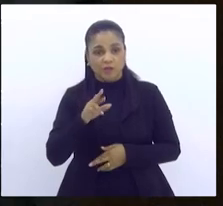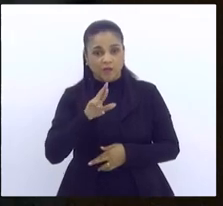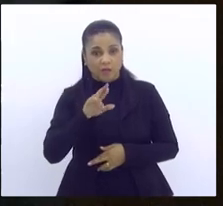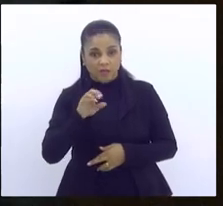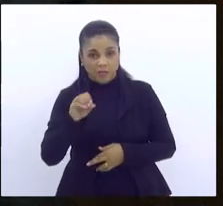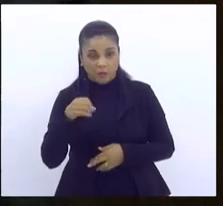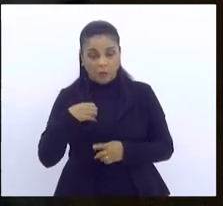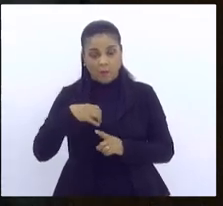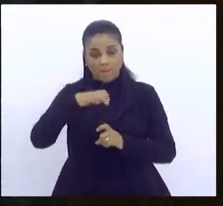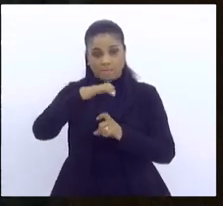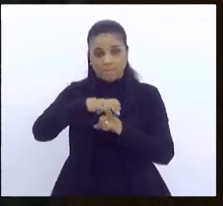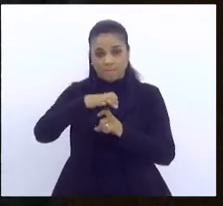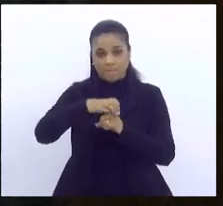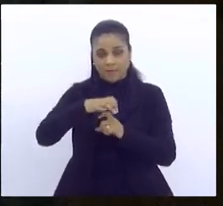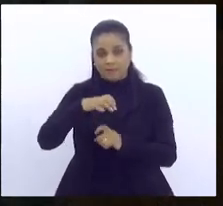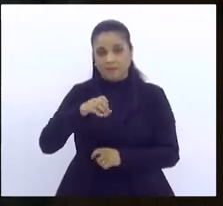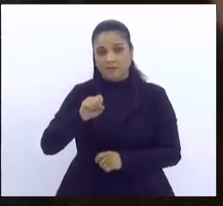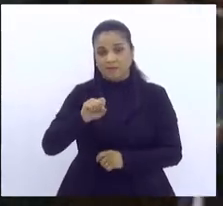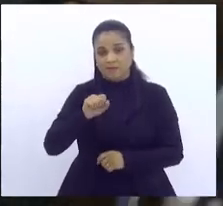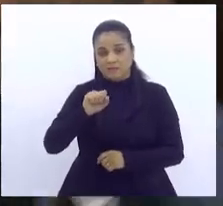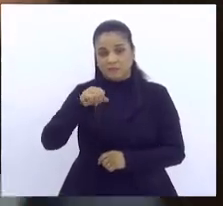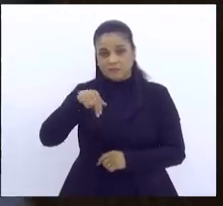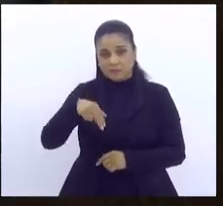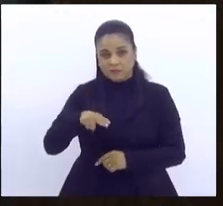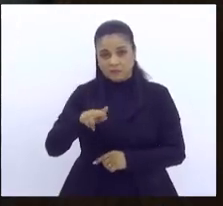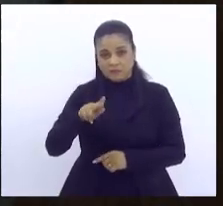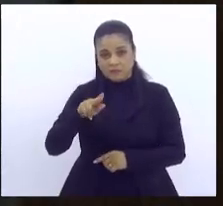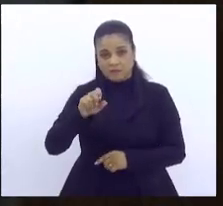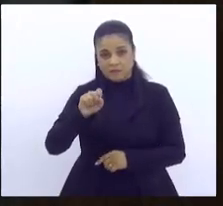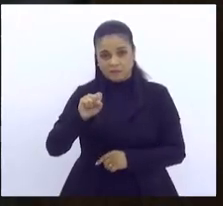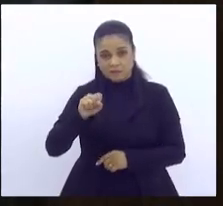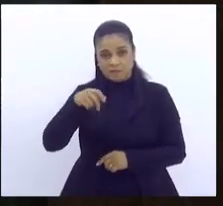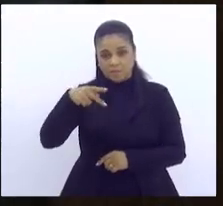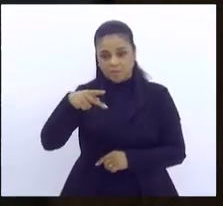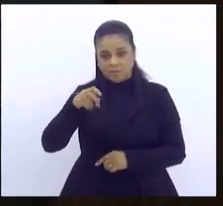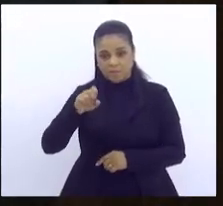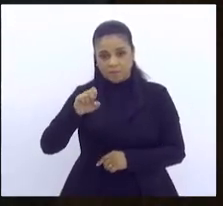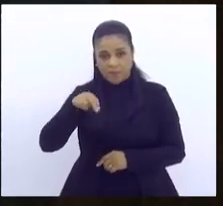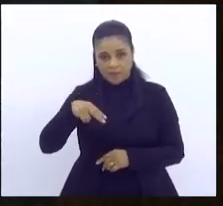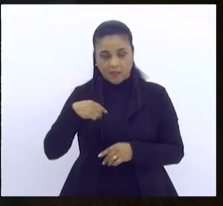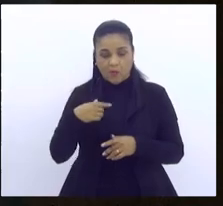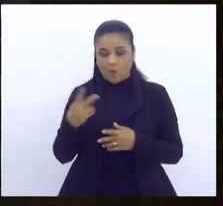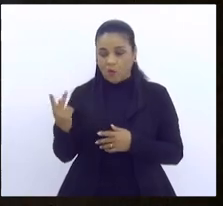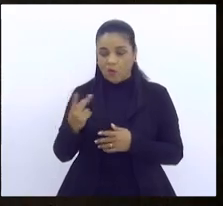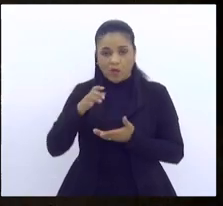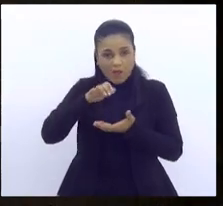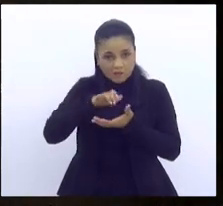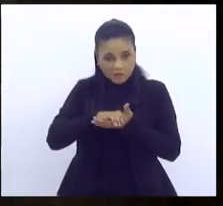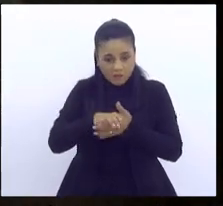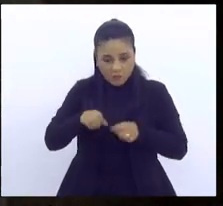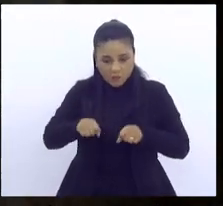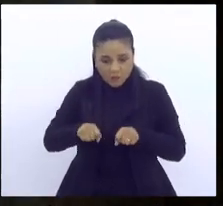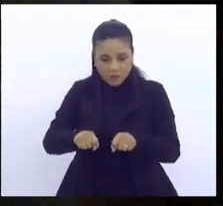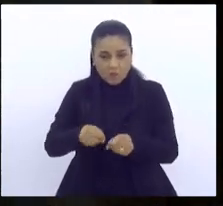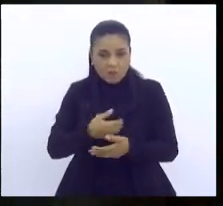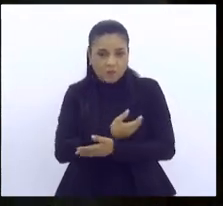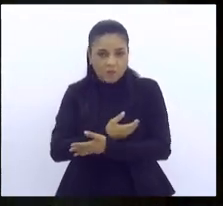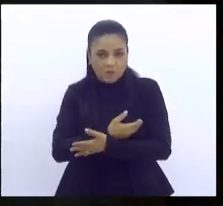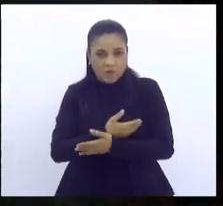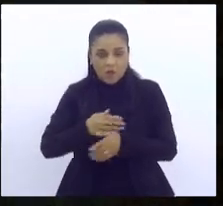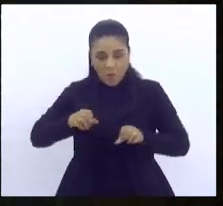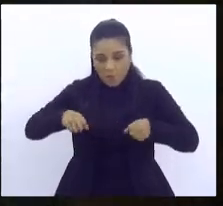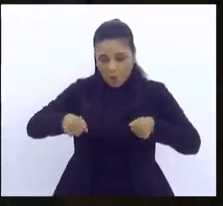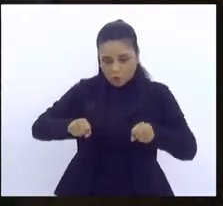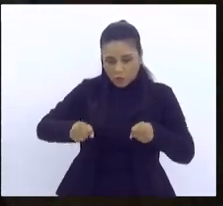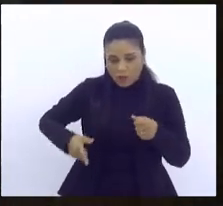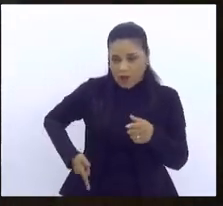Praça Sans Pena, um casal com um carrinho de bebê, chegar um motoqueiro